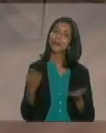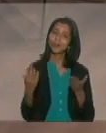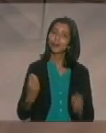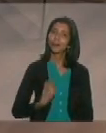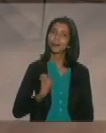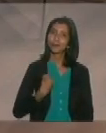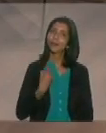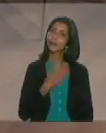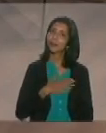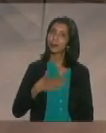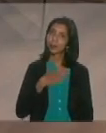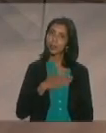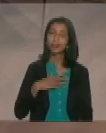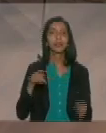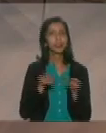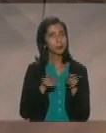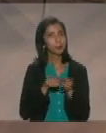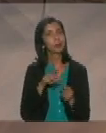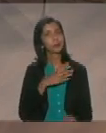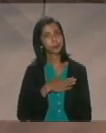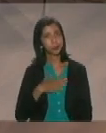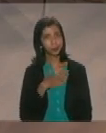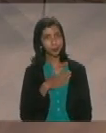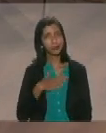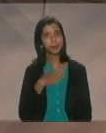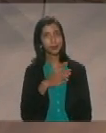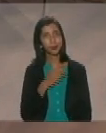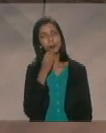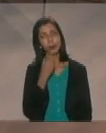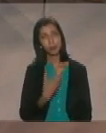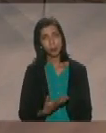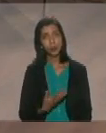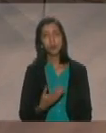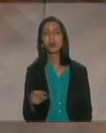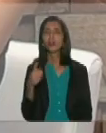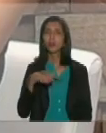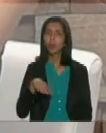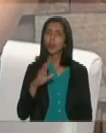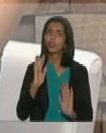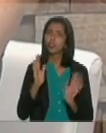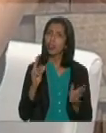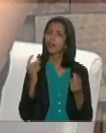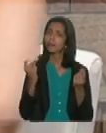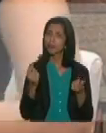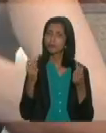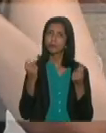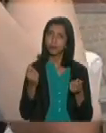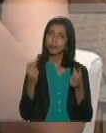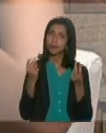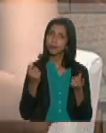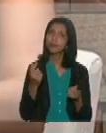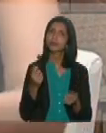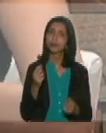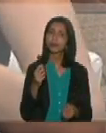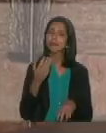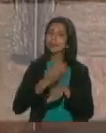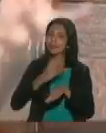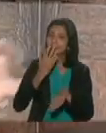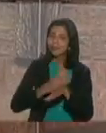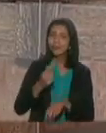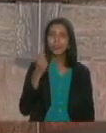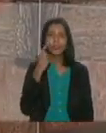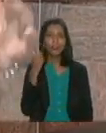está aqui. Meu enorme estar aqui. Que bom, né? Bom mesmo, muito né? bom, muito bom. E nós já estamos há algum tempo... Nossa,